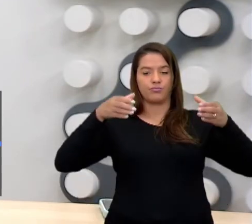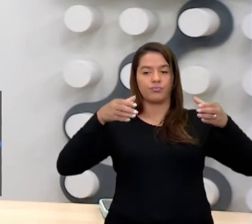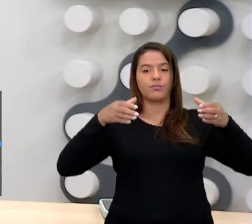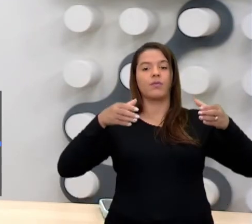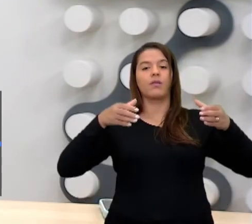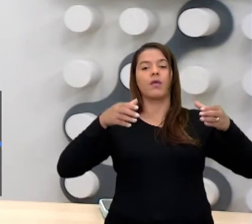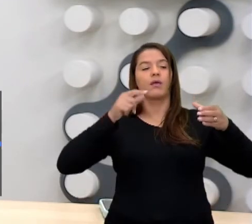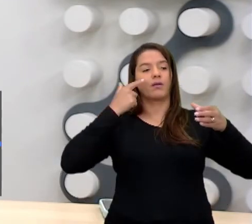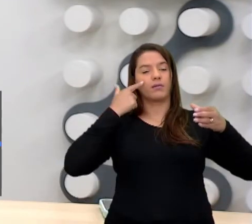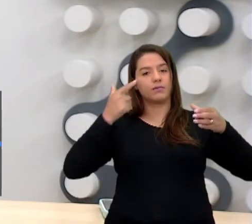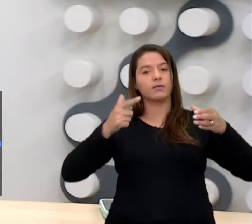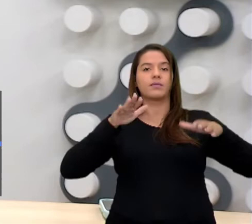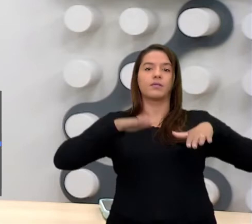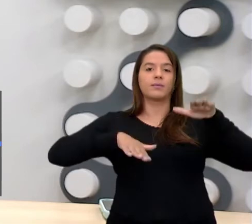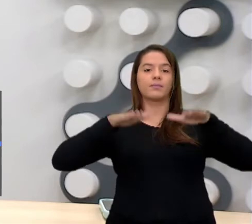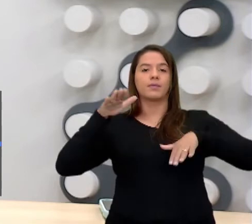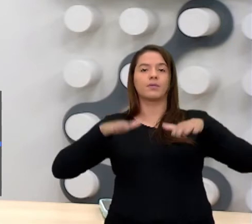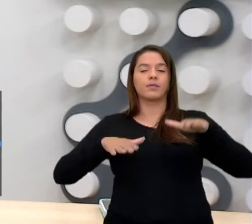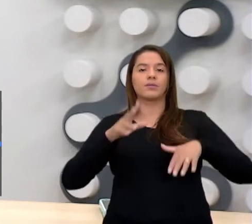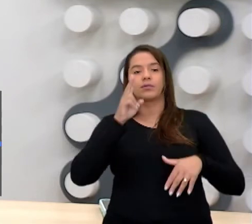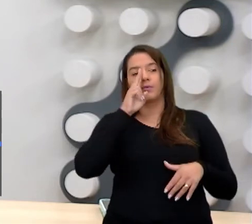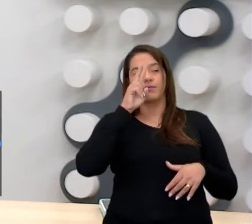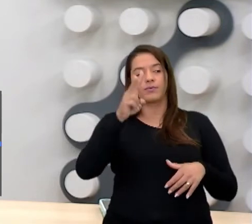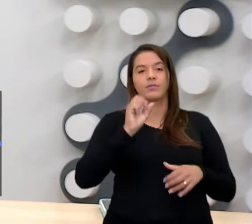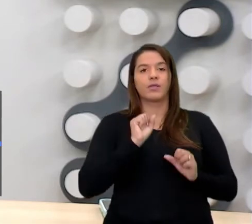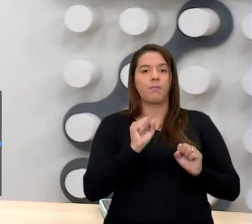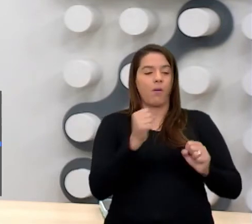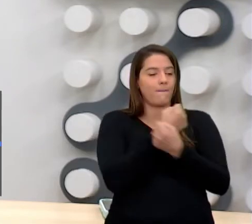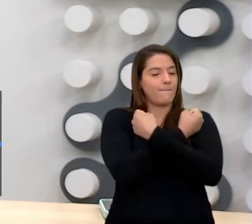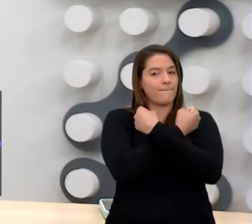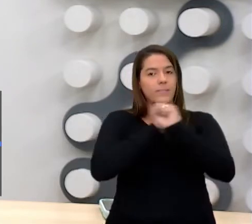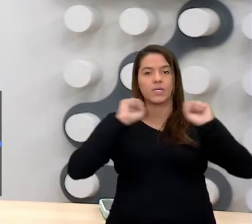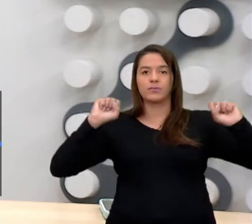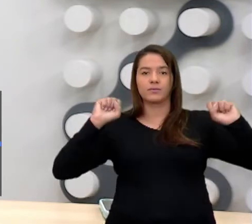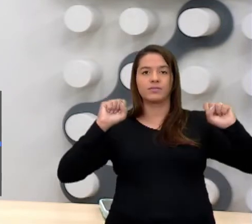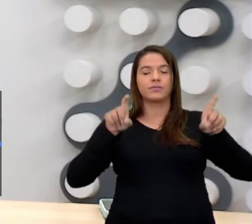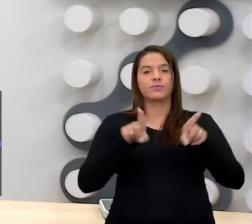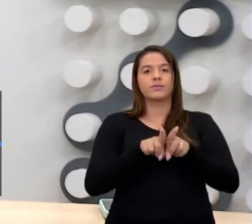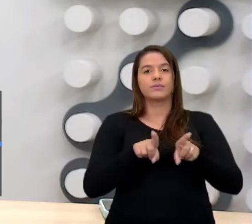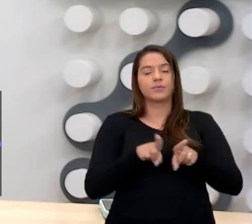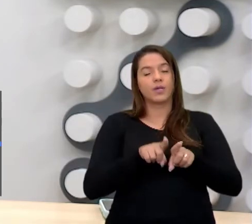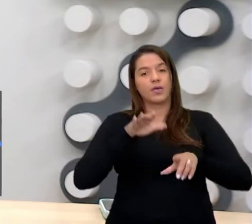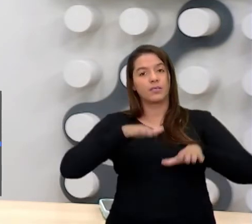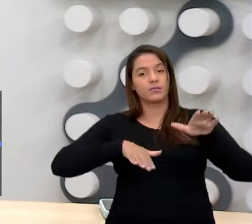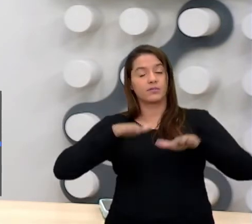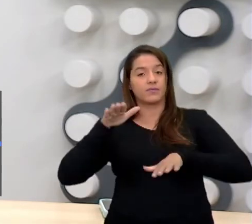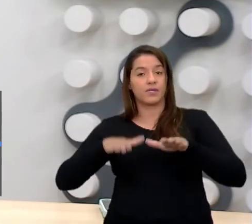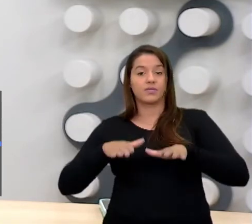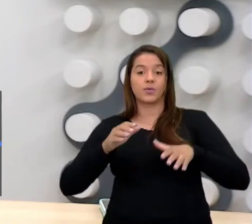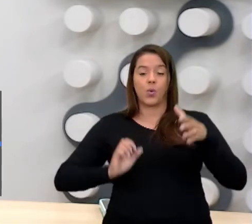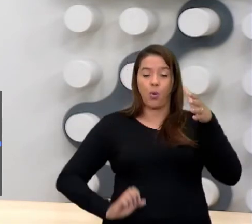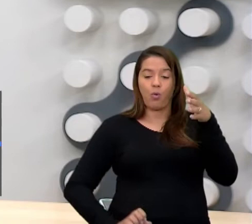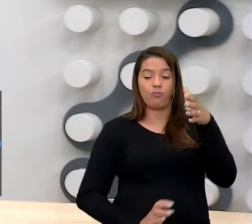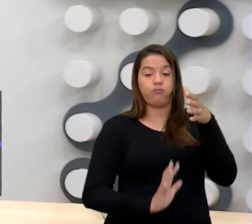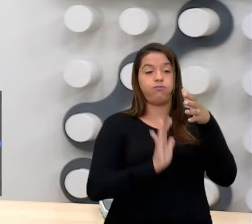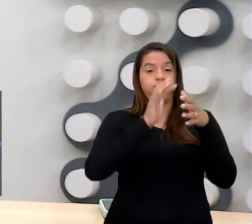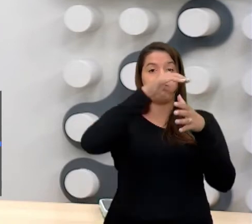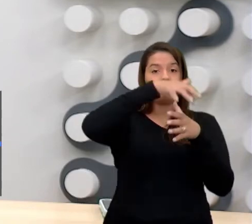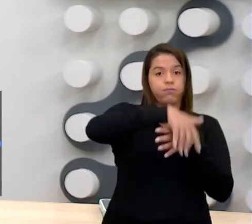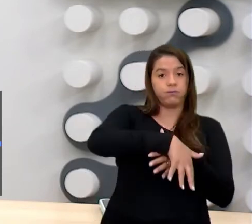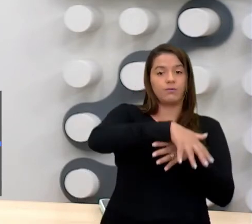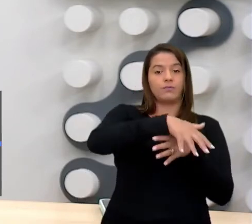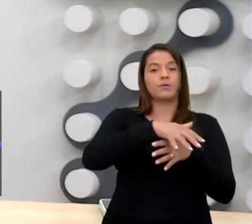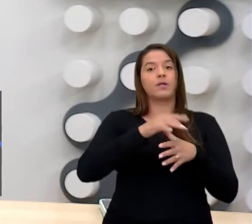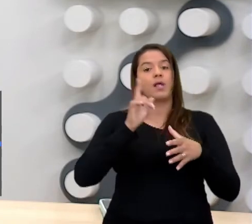Então, né, dependendo da quantidade de magma, aquilo lá pode explodir, né? E muitas vezes quando há uma erupção vulcânica, muitas vezes